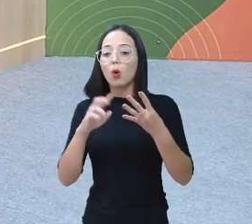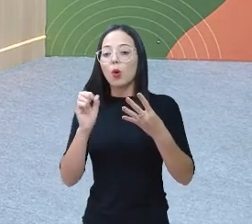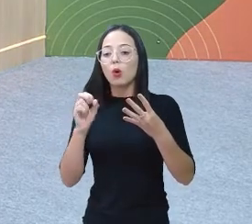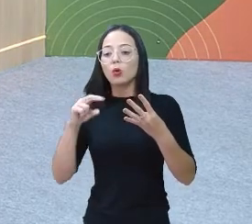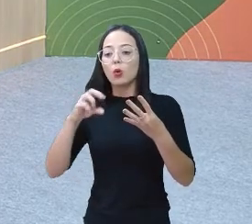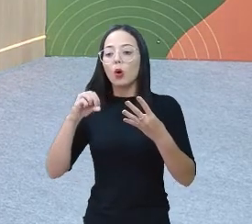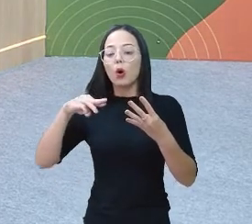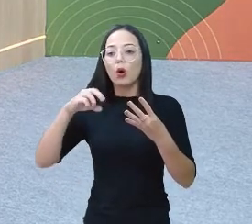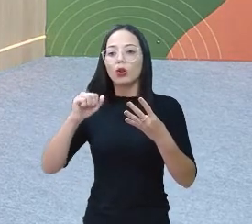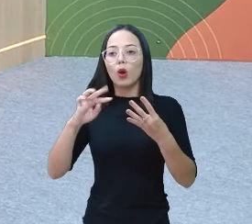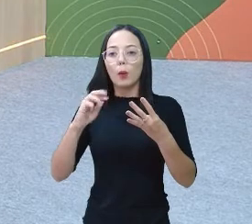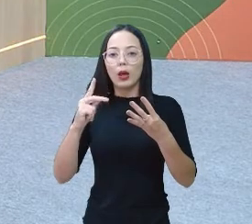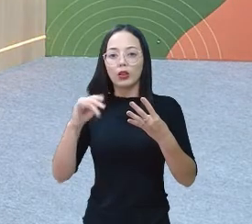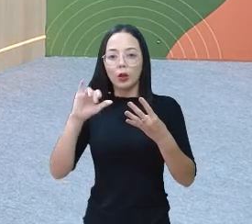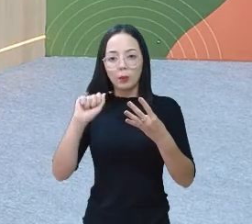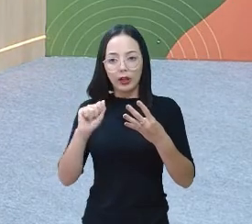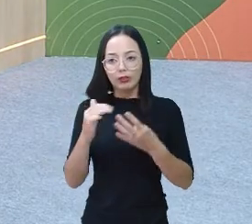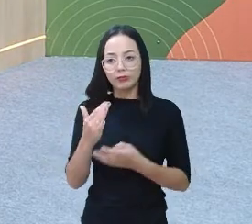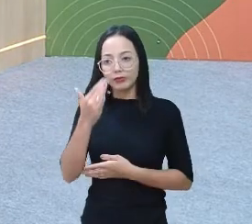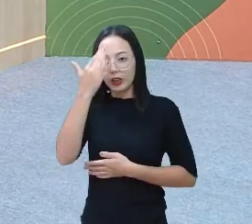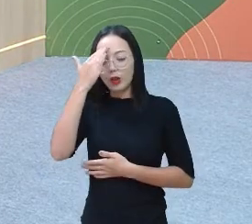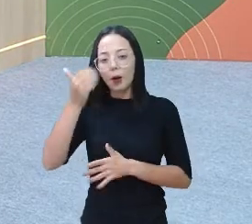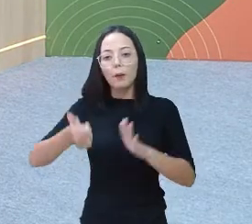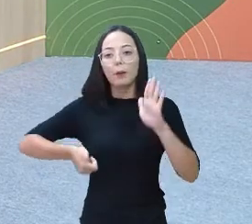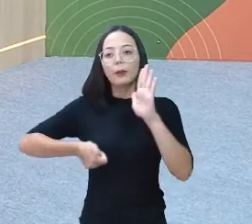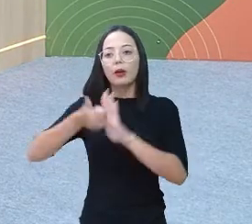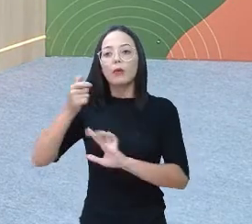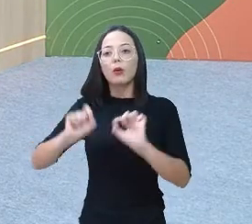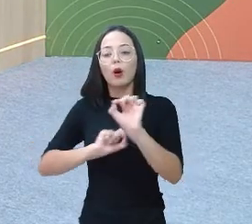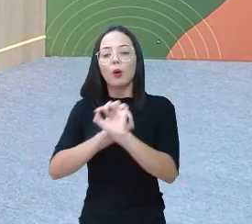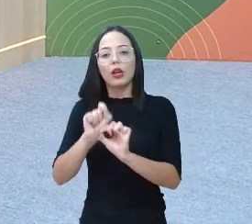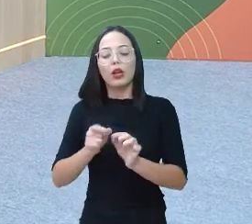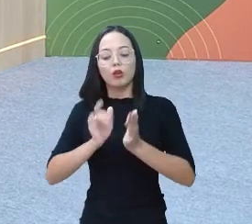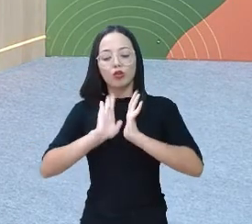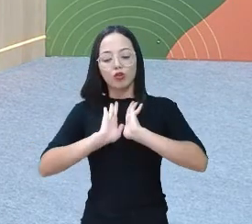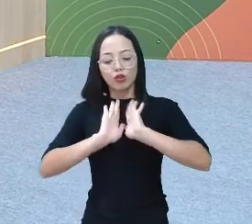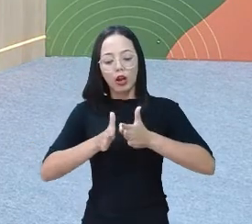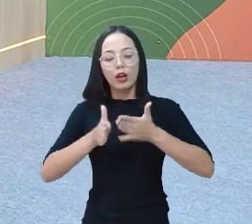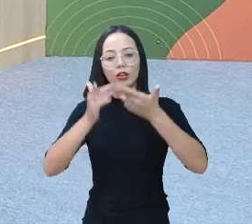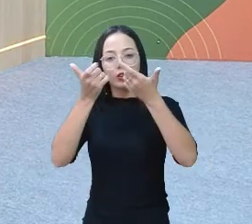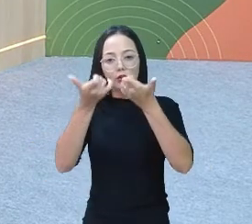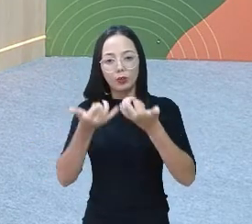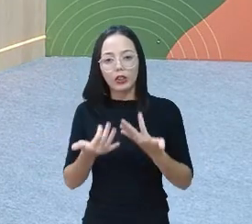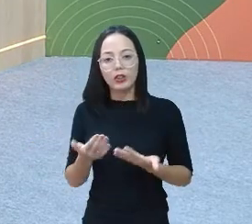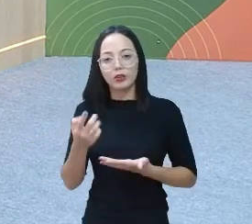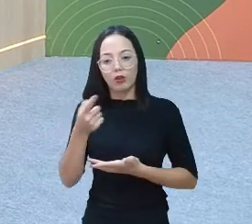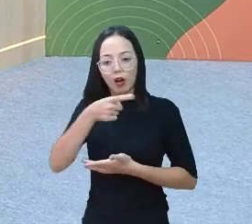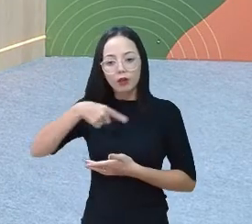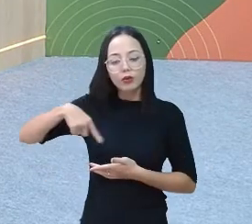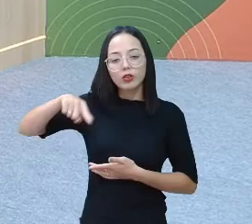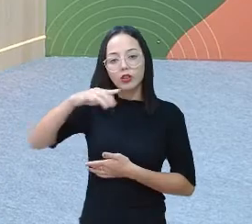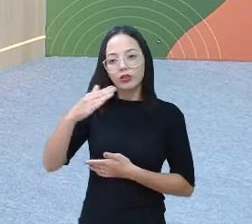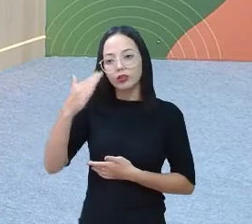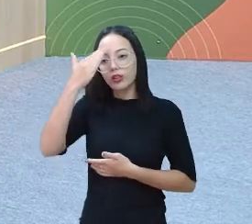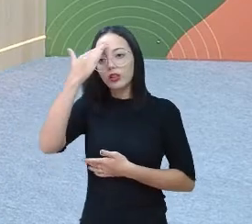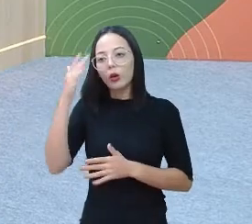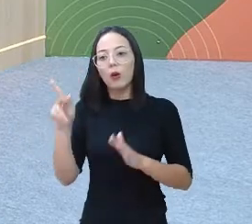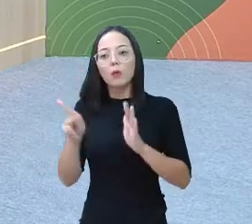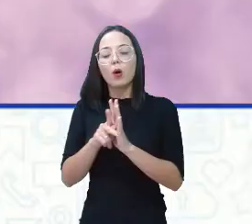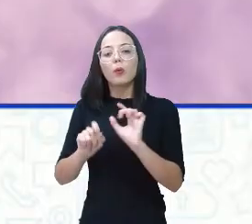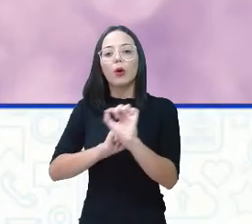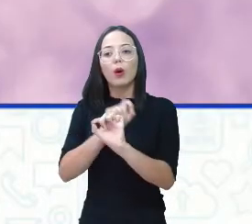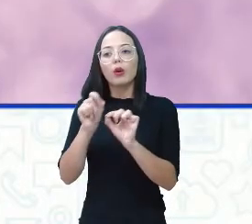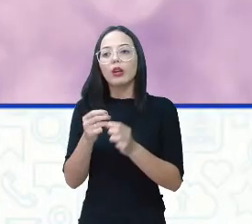uma delas agora, tá certo? Primeiro é a assonância, que eu estava falando aqui para vocês. Já a assonância, diferentemente da aliteração, é